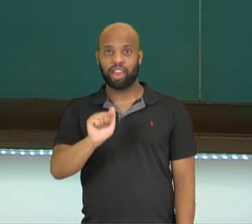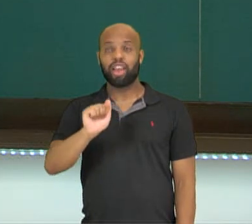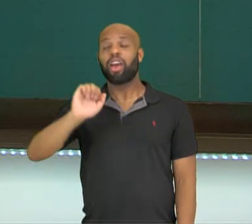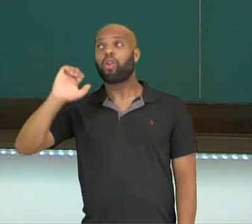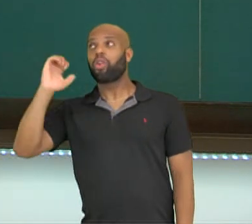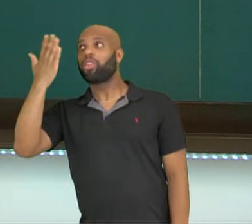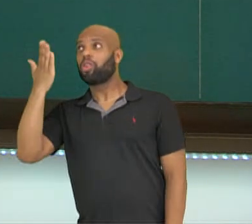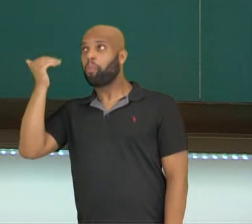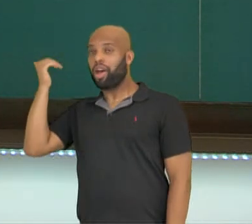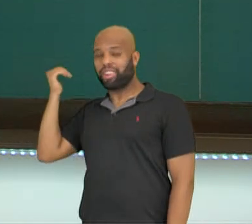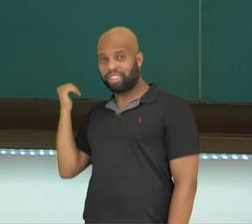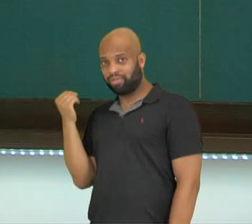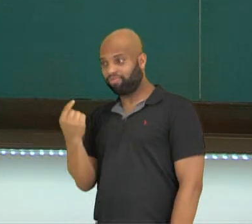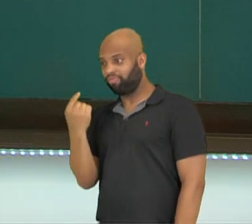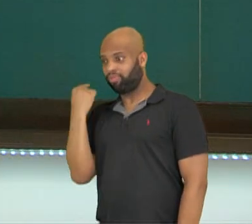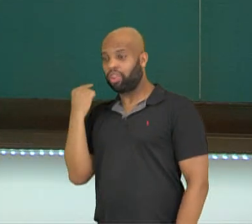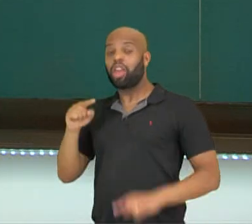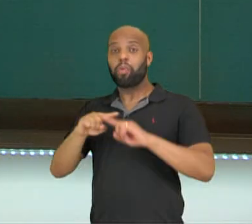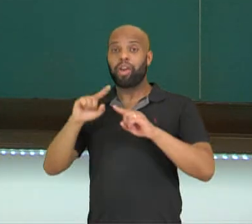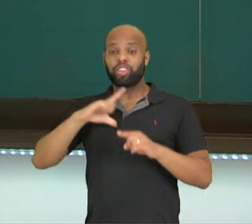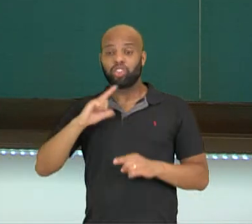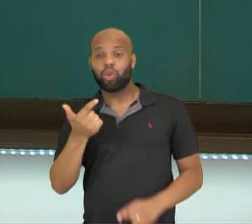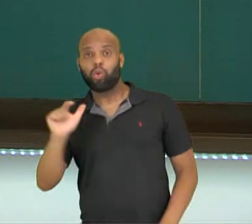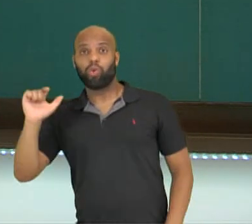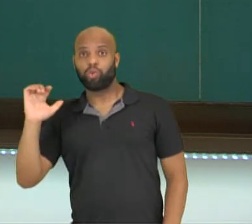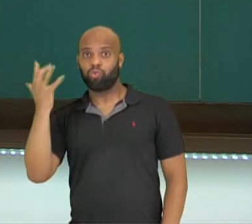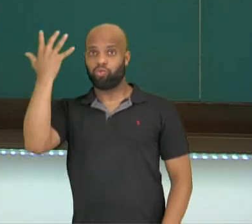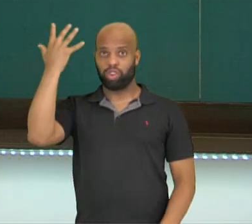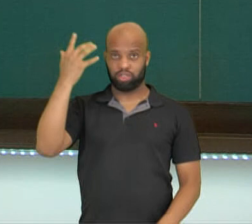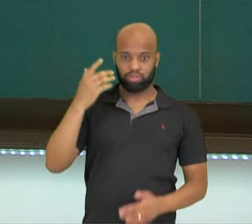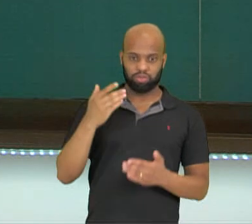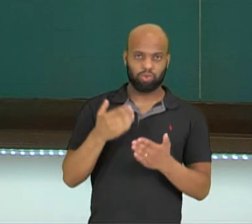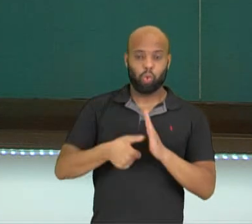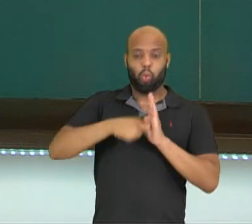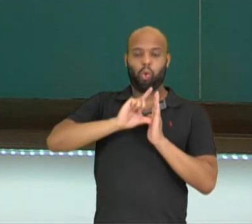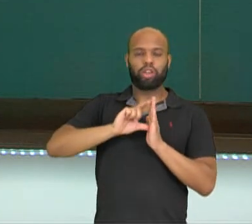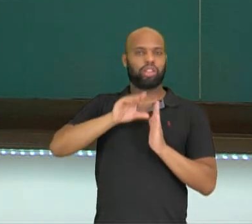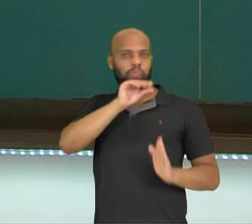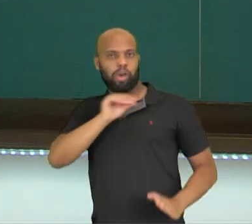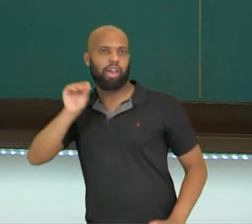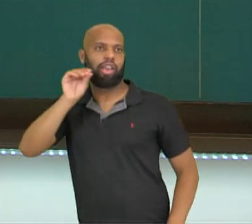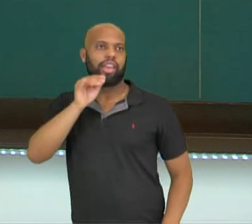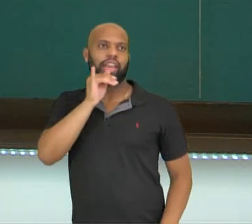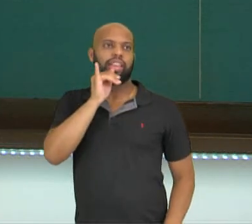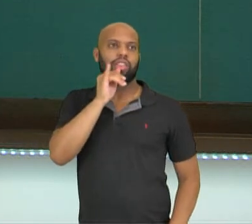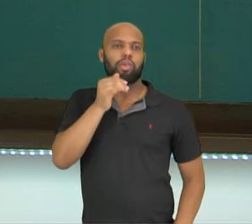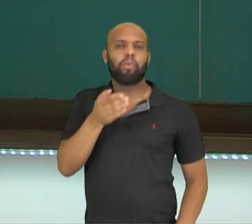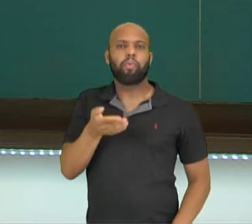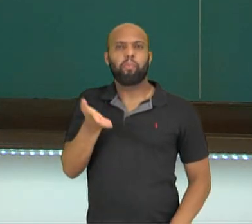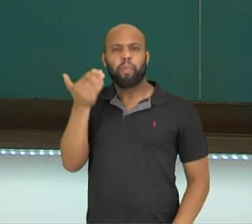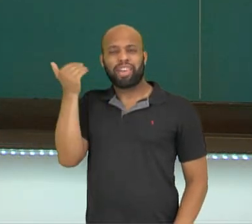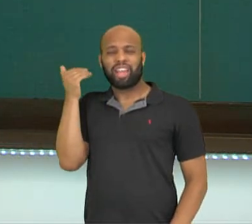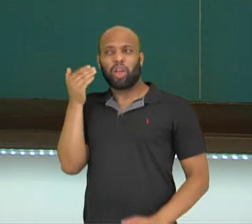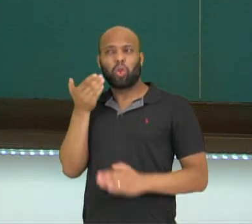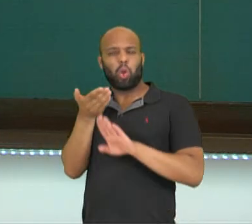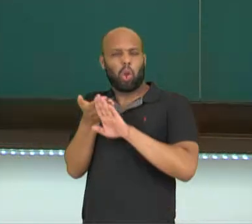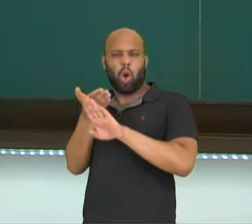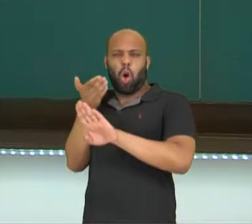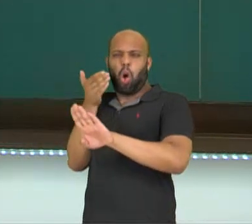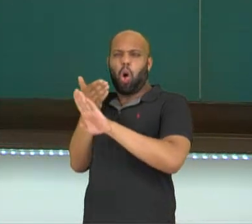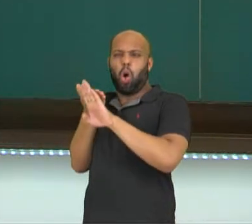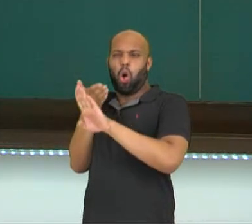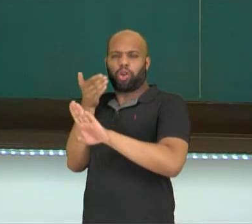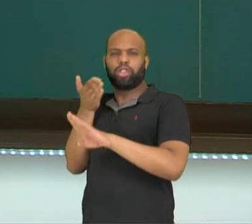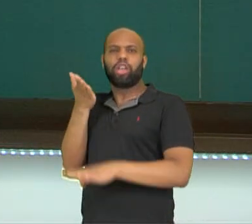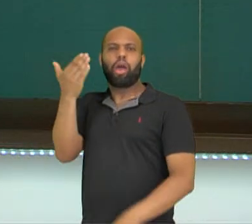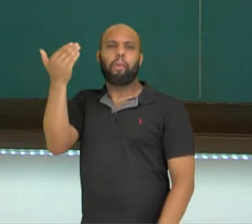passado ocorrido anteriormente a outro fato também anterior ao momento da fala. Digamos assim, um passado mais distante,